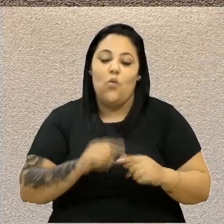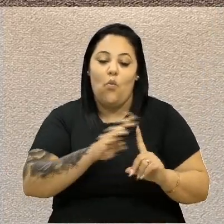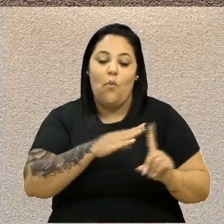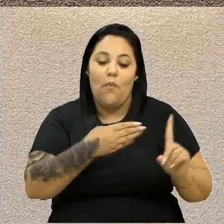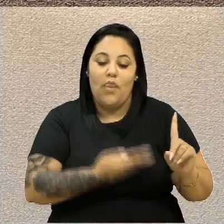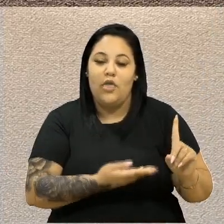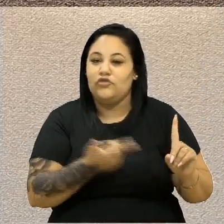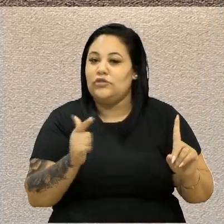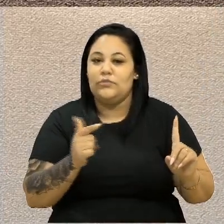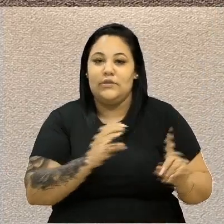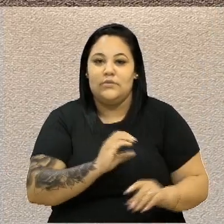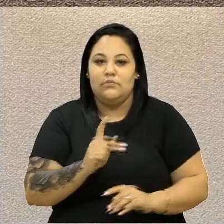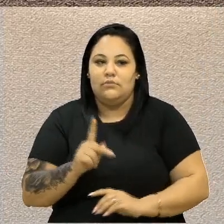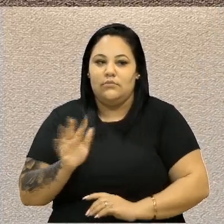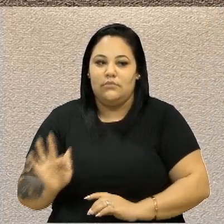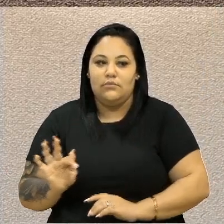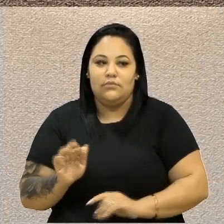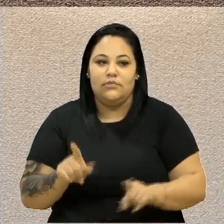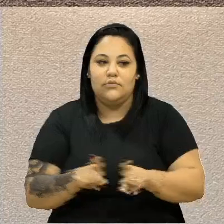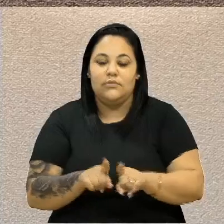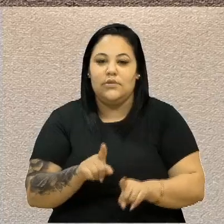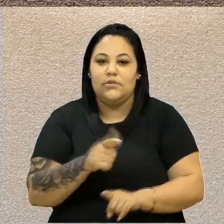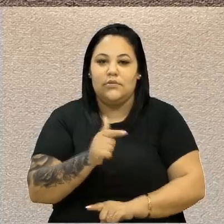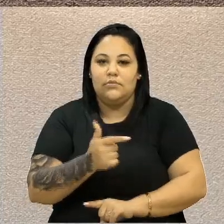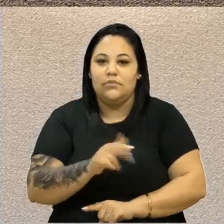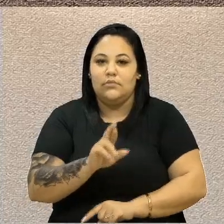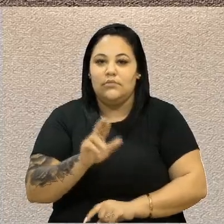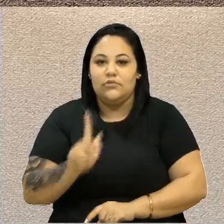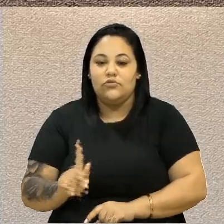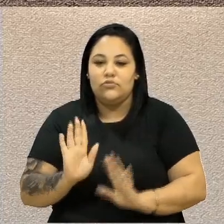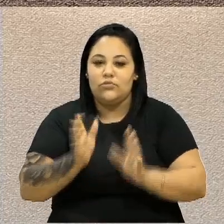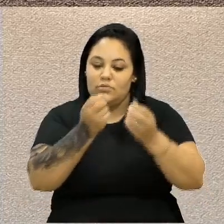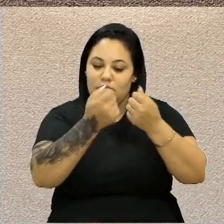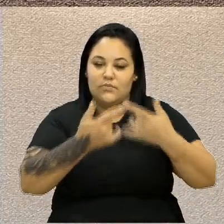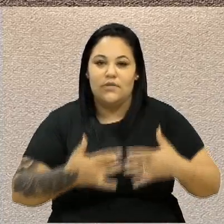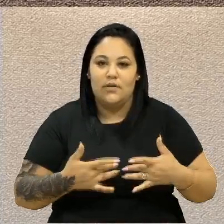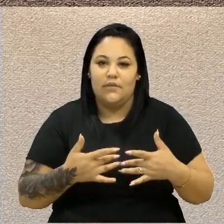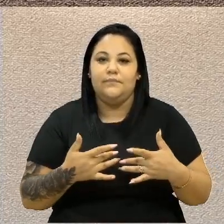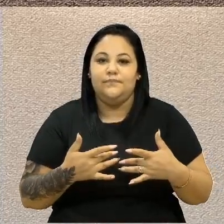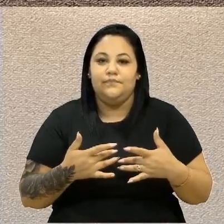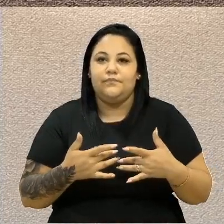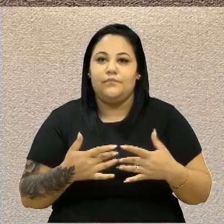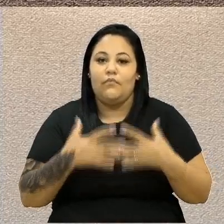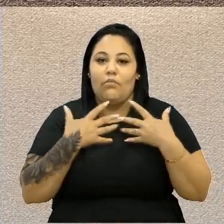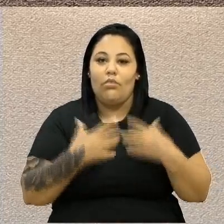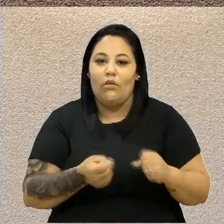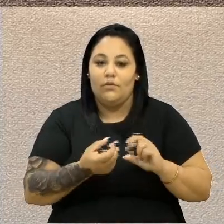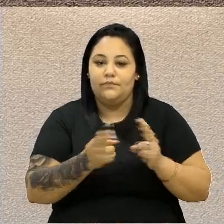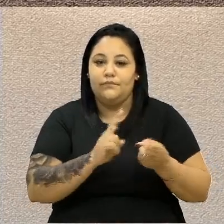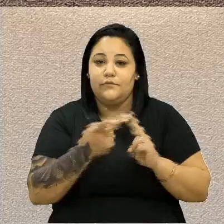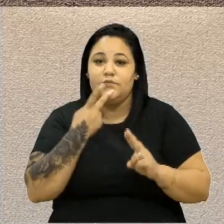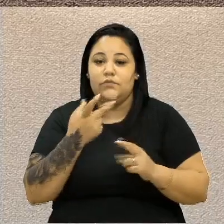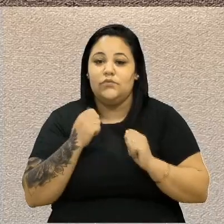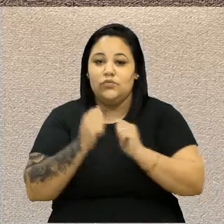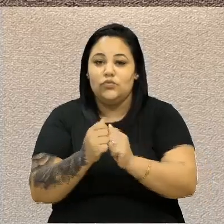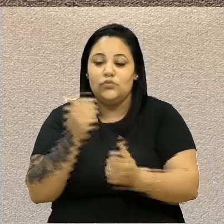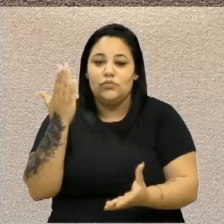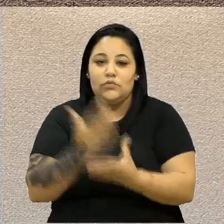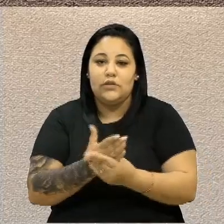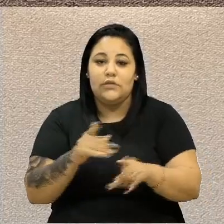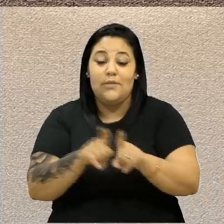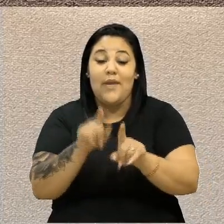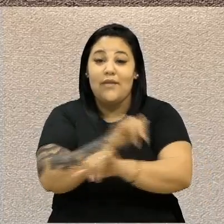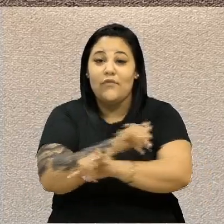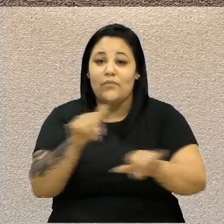possui CPF e RG. Baixado à Secretaria Municipal de Urbanismo, manifestou-se junto ao processo